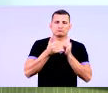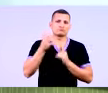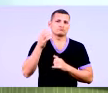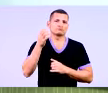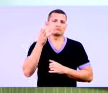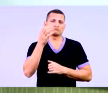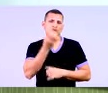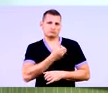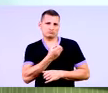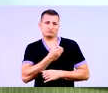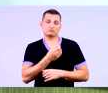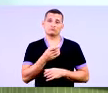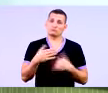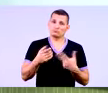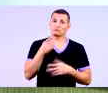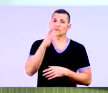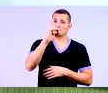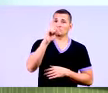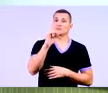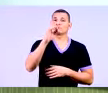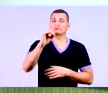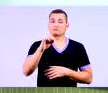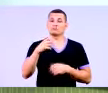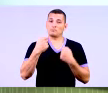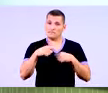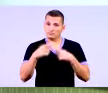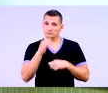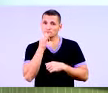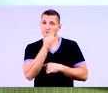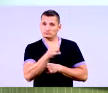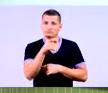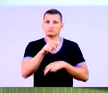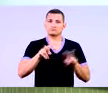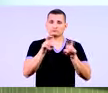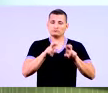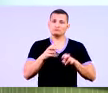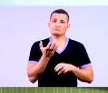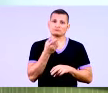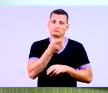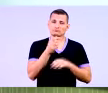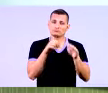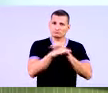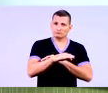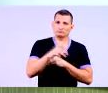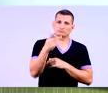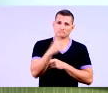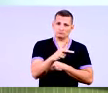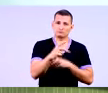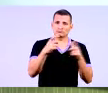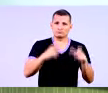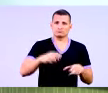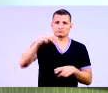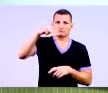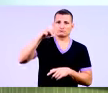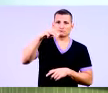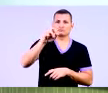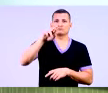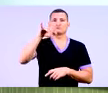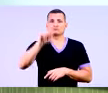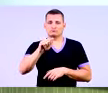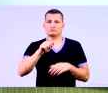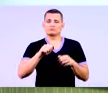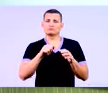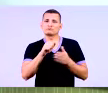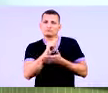precisa dizer que o computador olha eu quero que você reserve um espaço na sua memória para gravar o texto pra mim há